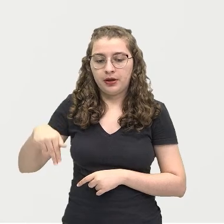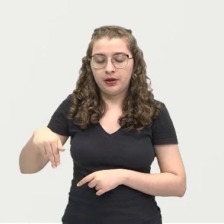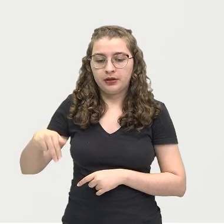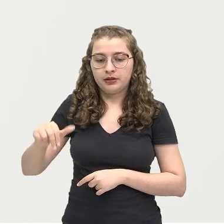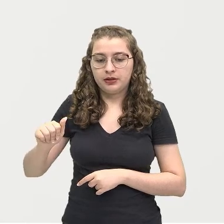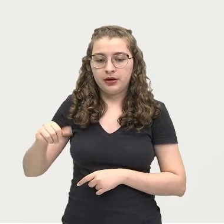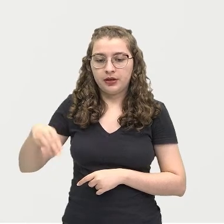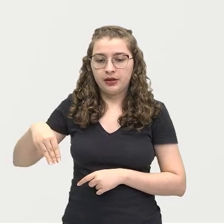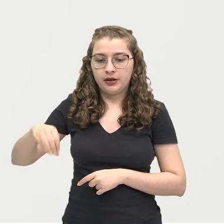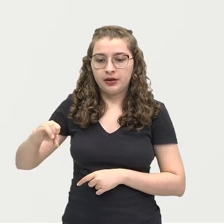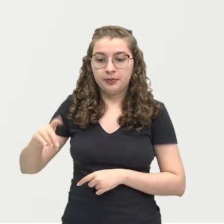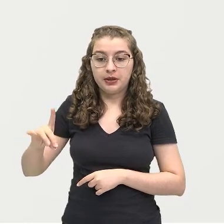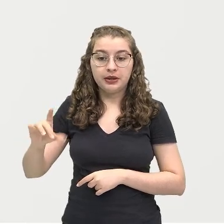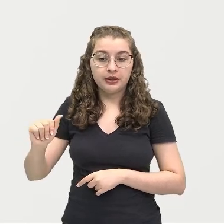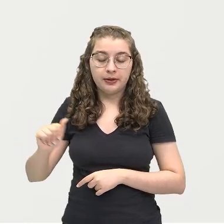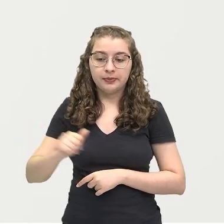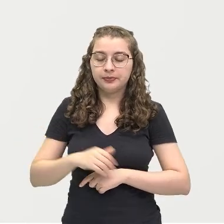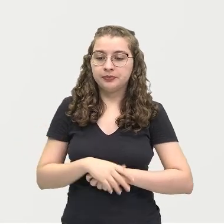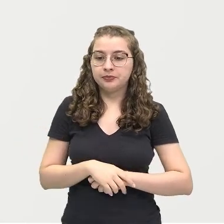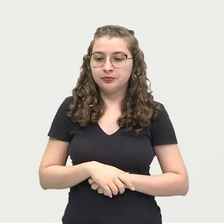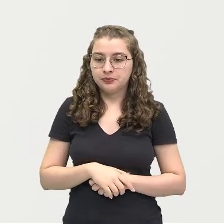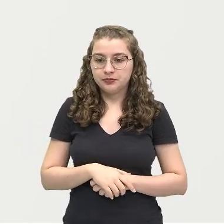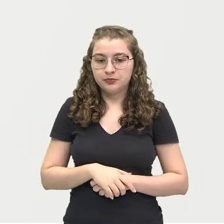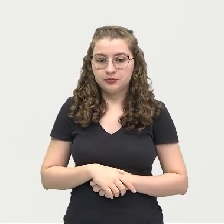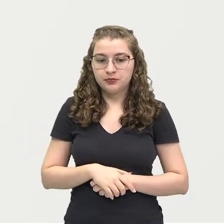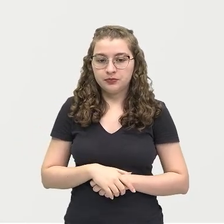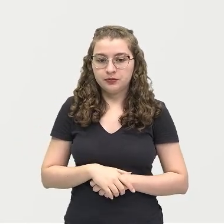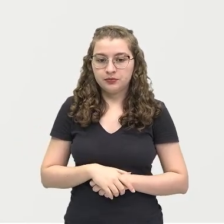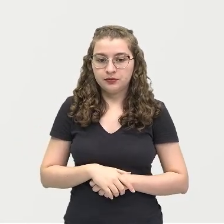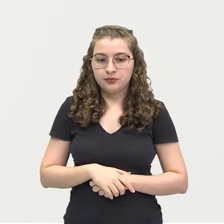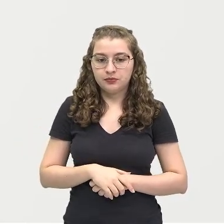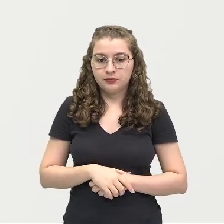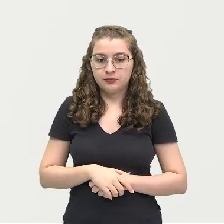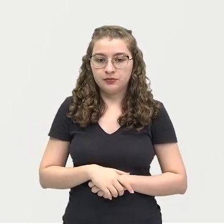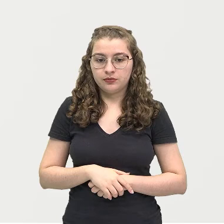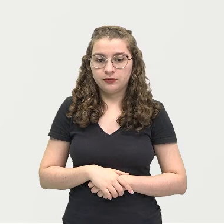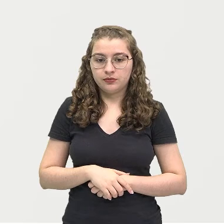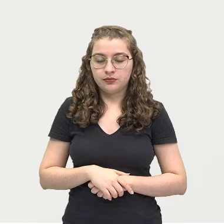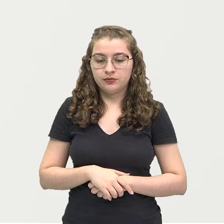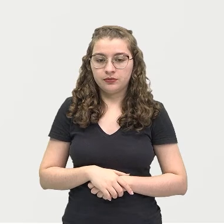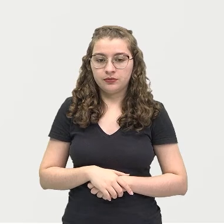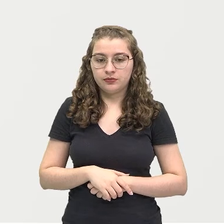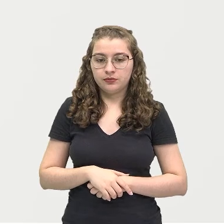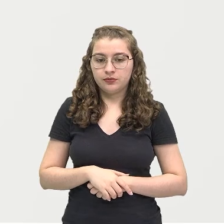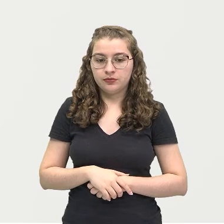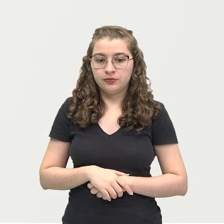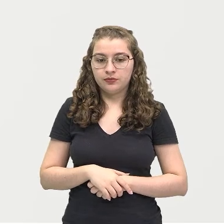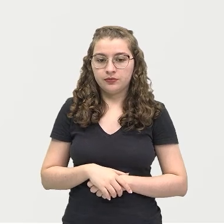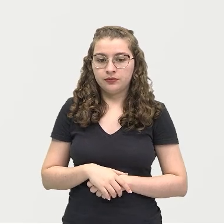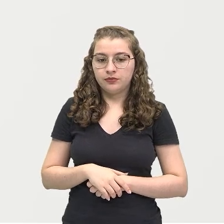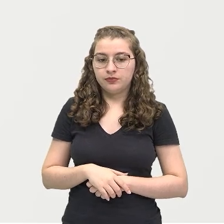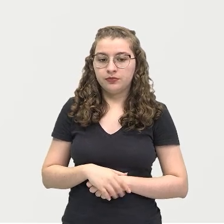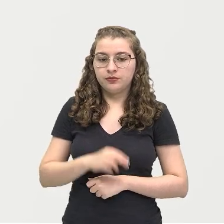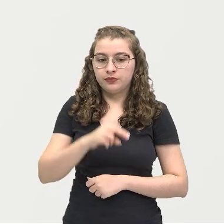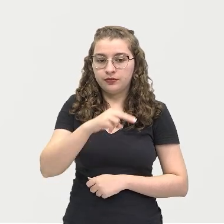Propanamida. Essa é a nomenclatura desse composto. N-etil,